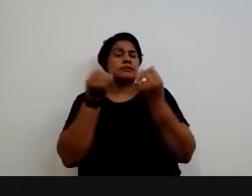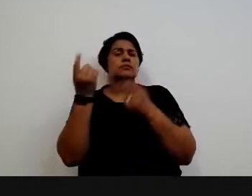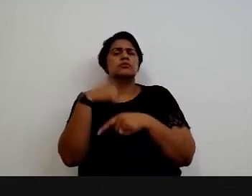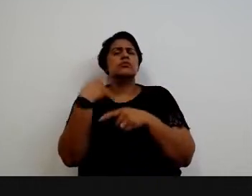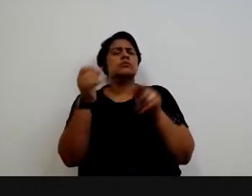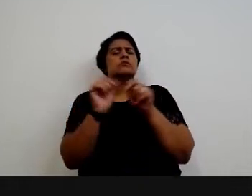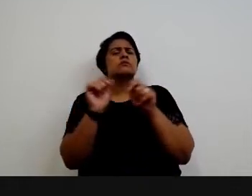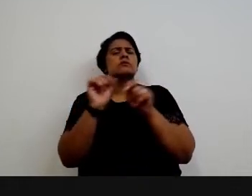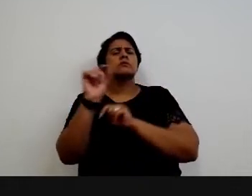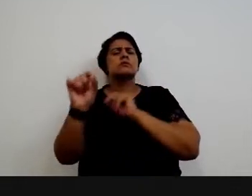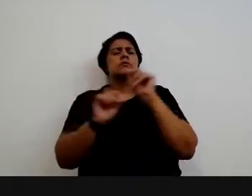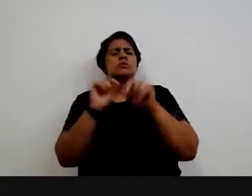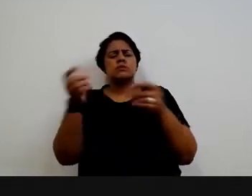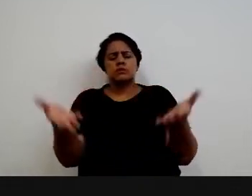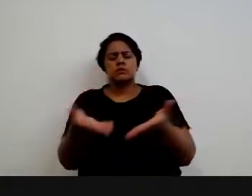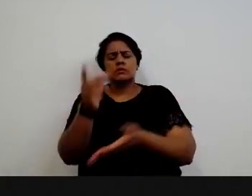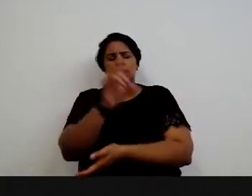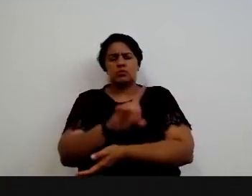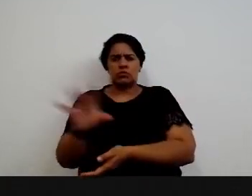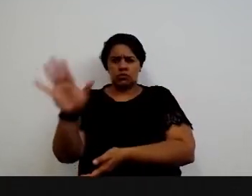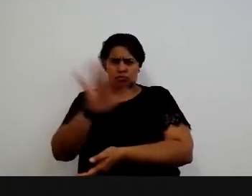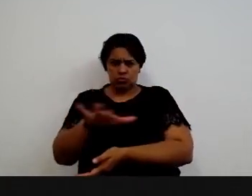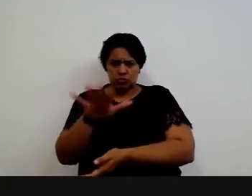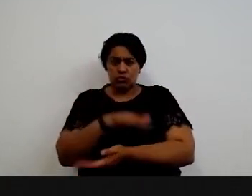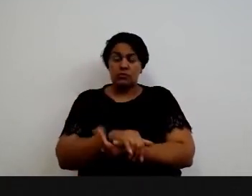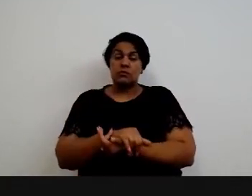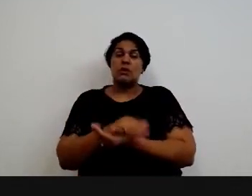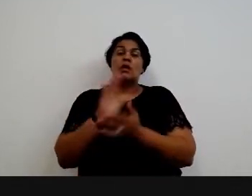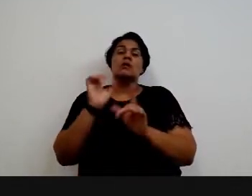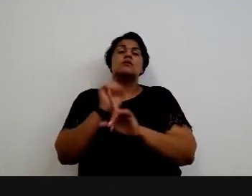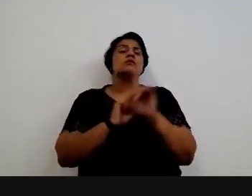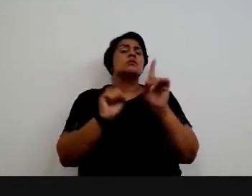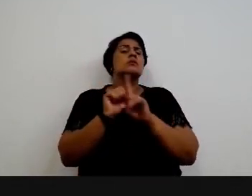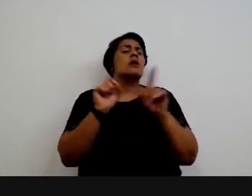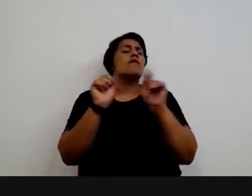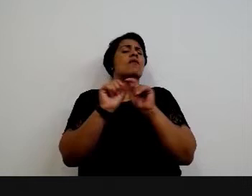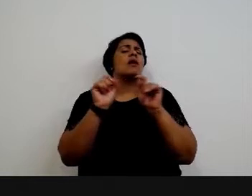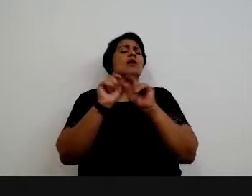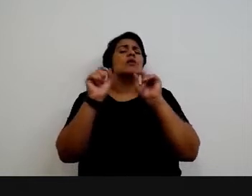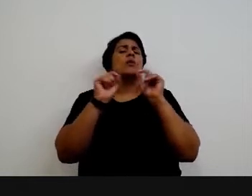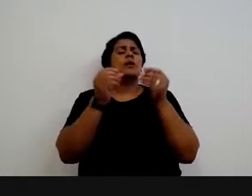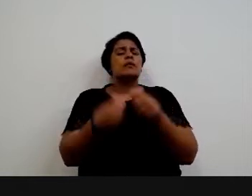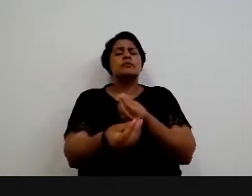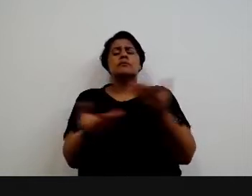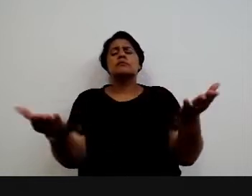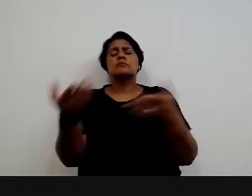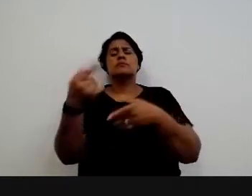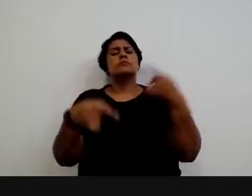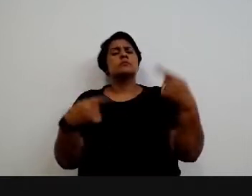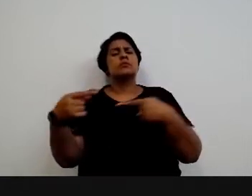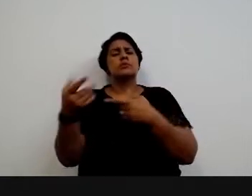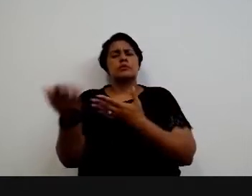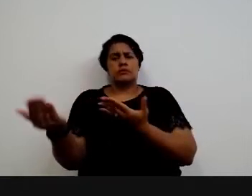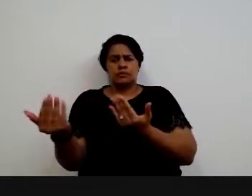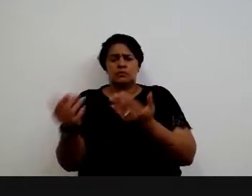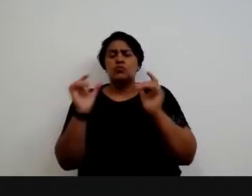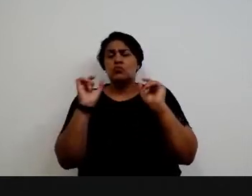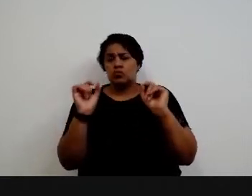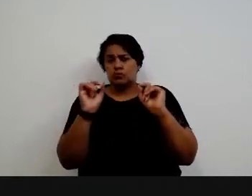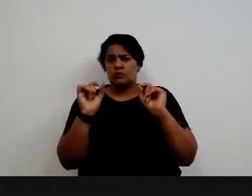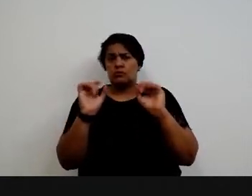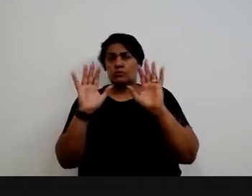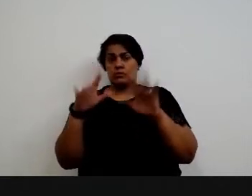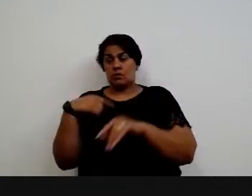que fazemos para os jovens no dia de hoje. O que a sociedade tem feito para promover políticas para os jovens? Hoje, nós